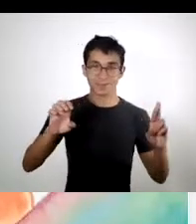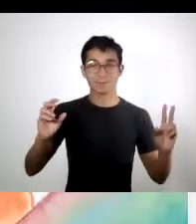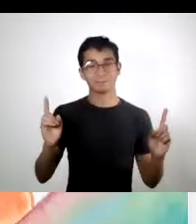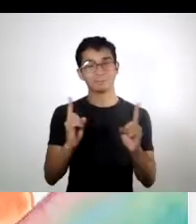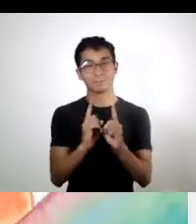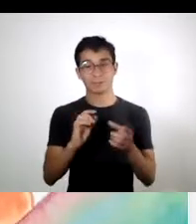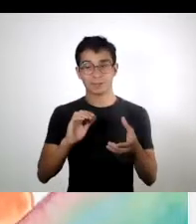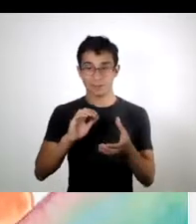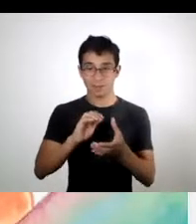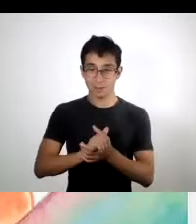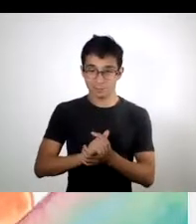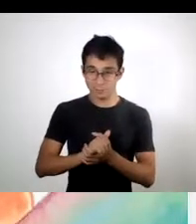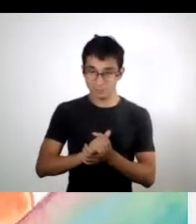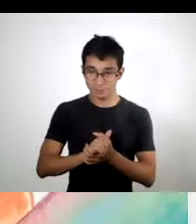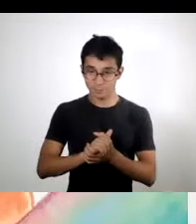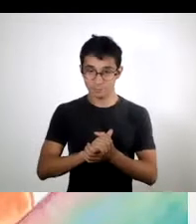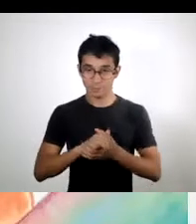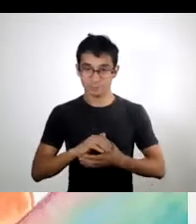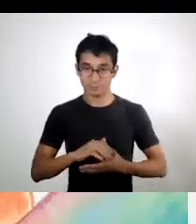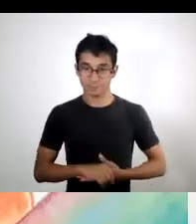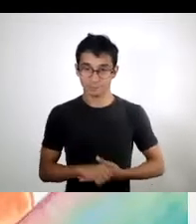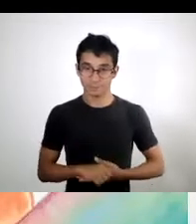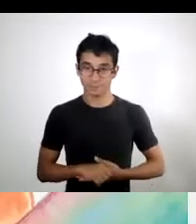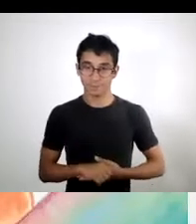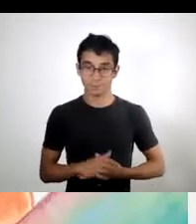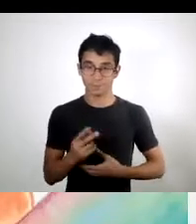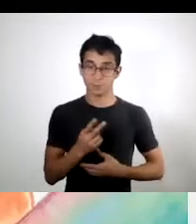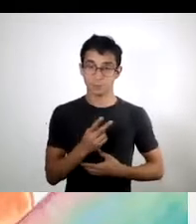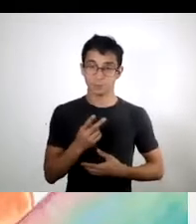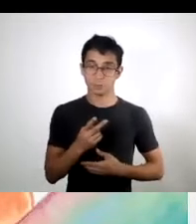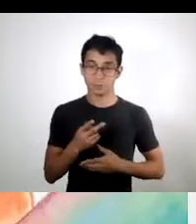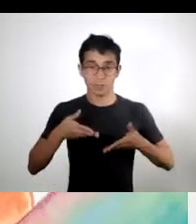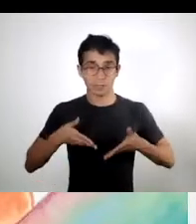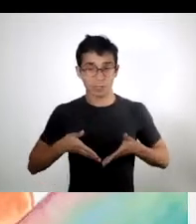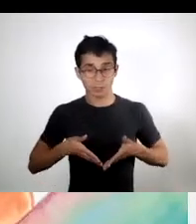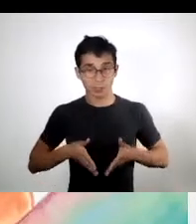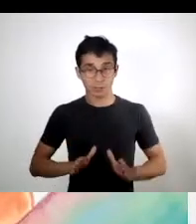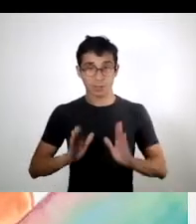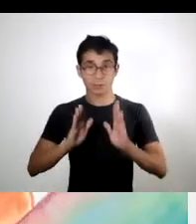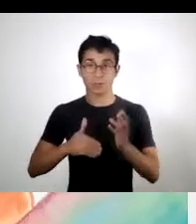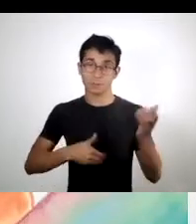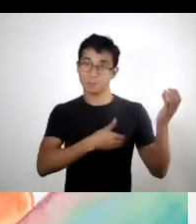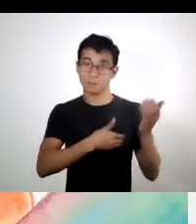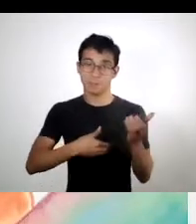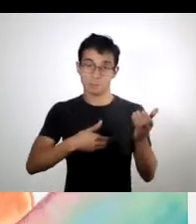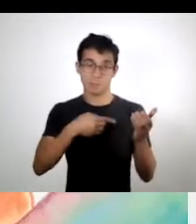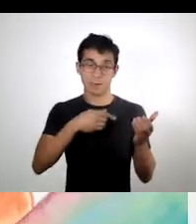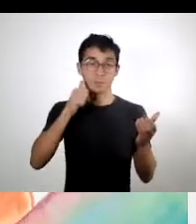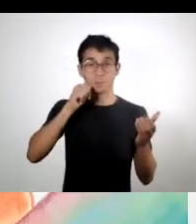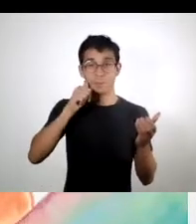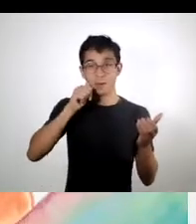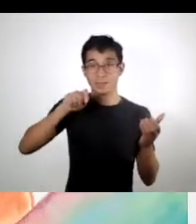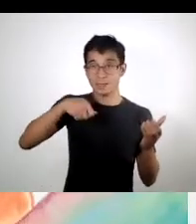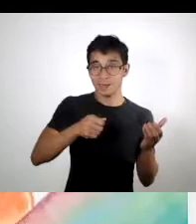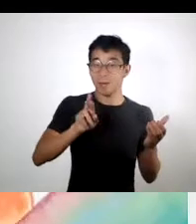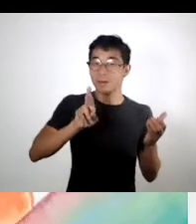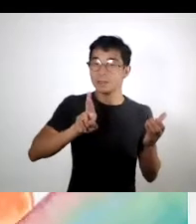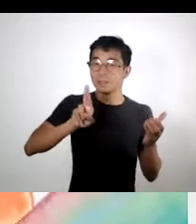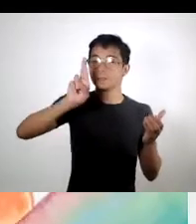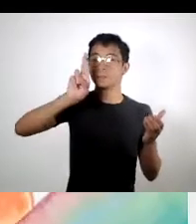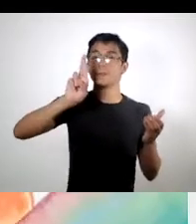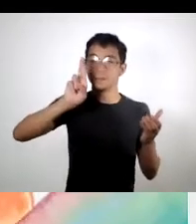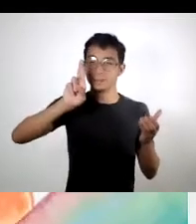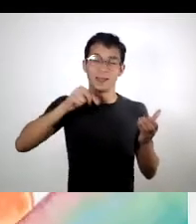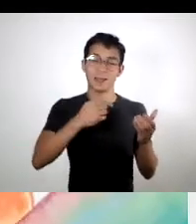terra. Os dois juntos geraram Esperança, minha netinha, e ela é quem nos faz seguir resistindo.